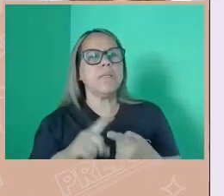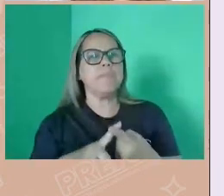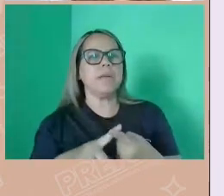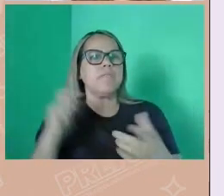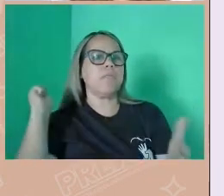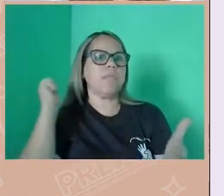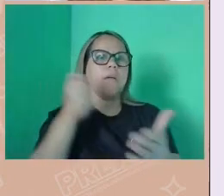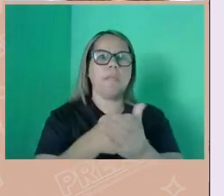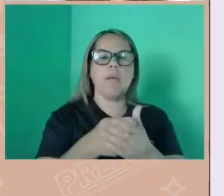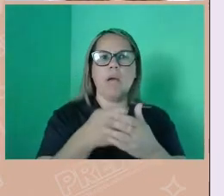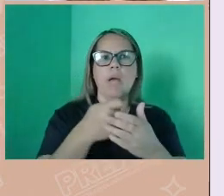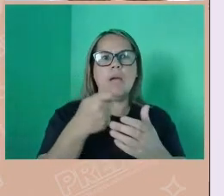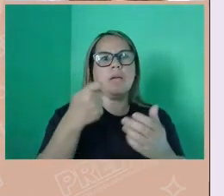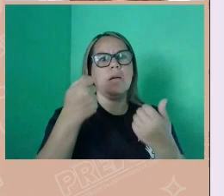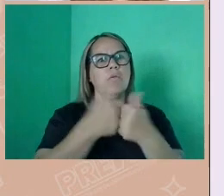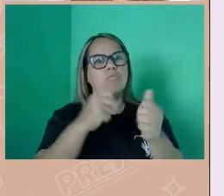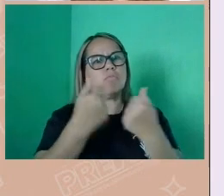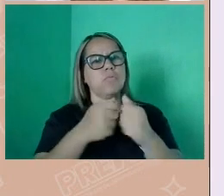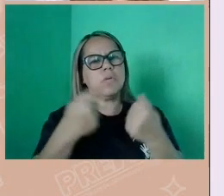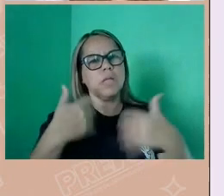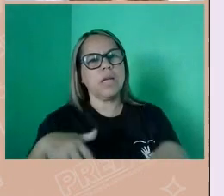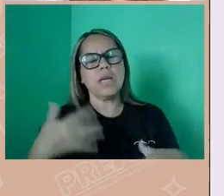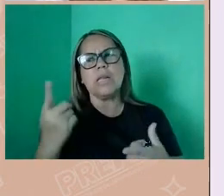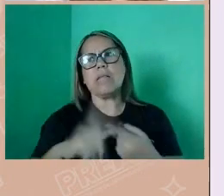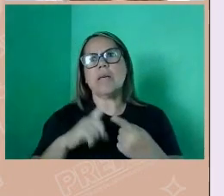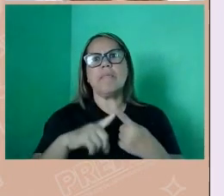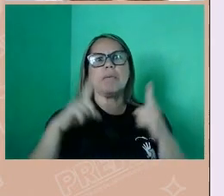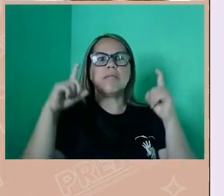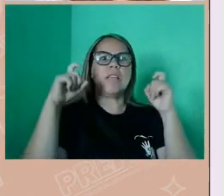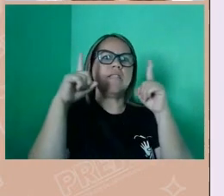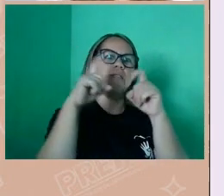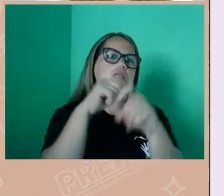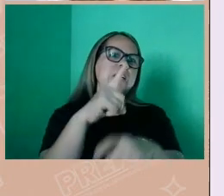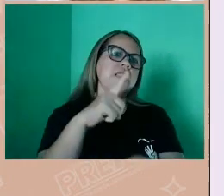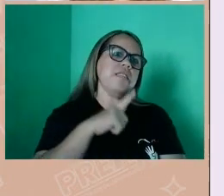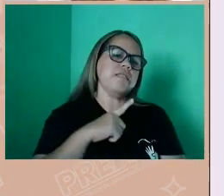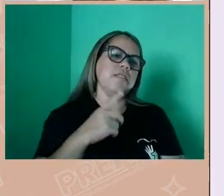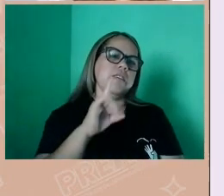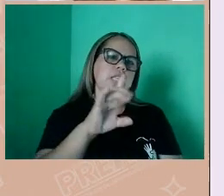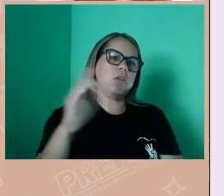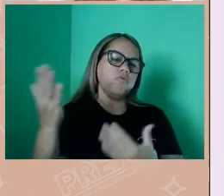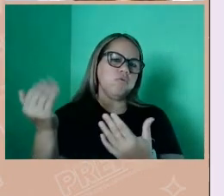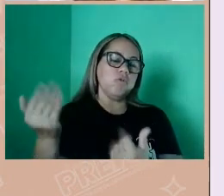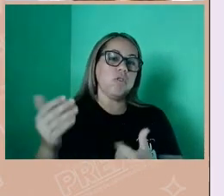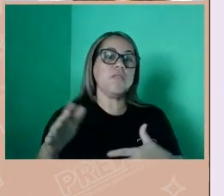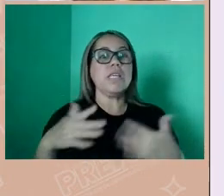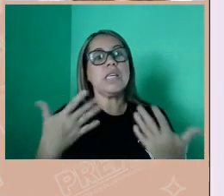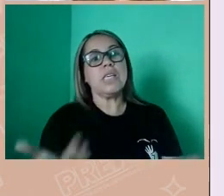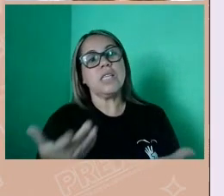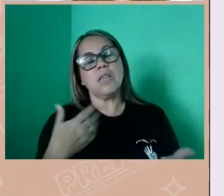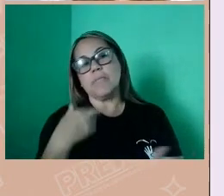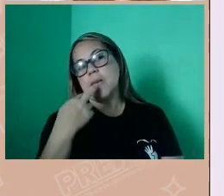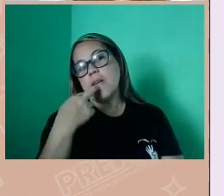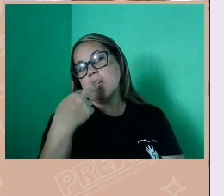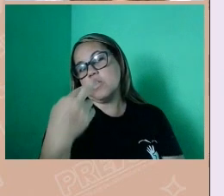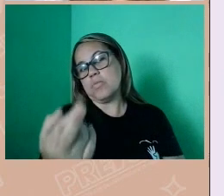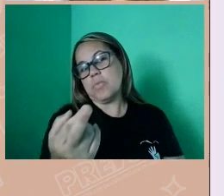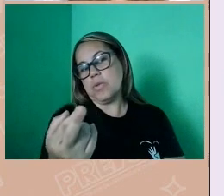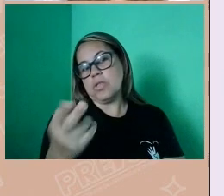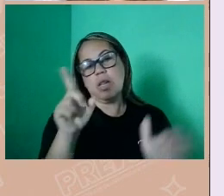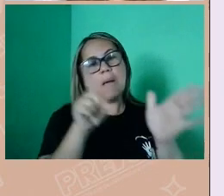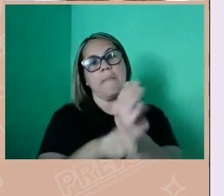passagem também da situação difícil que vivem os jovens tá bom então a gente vai ter aqui gente como resposta da nossa questão